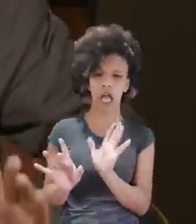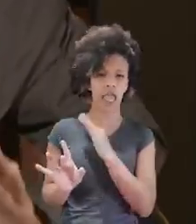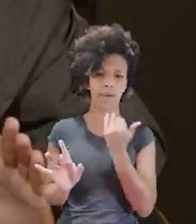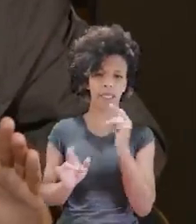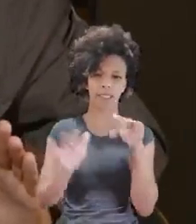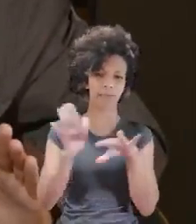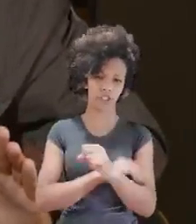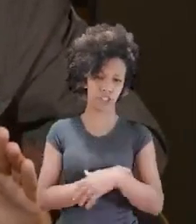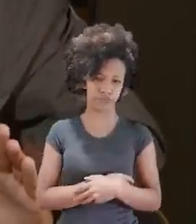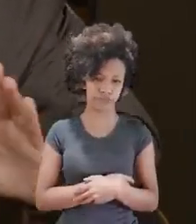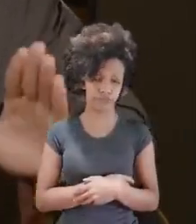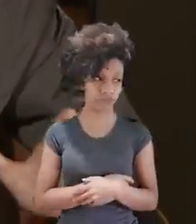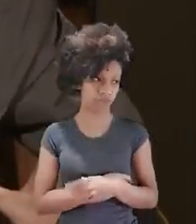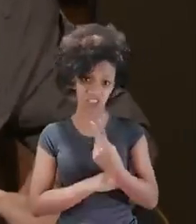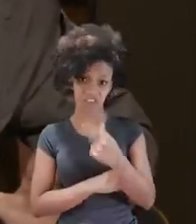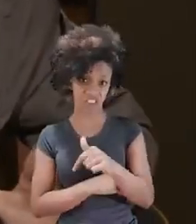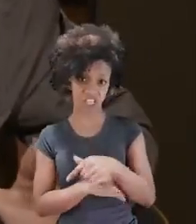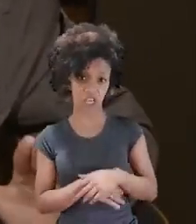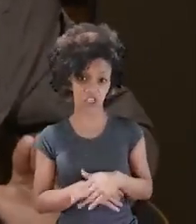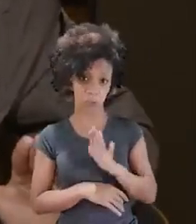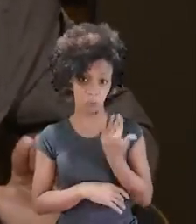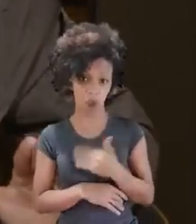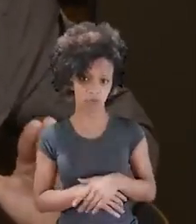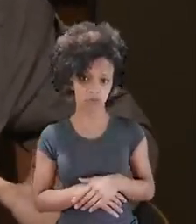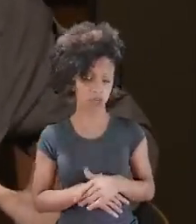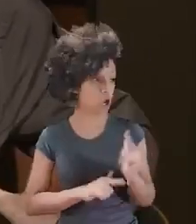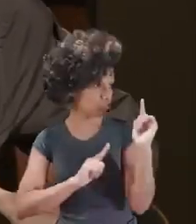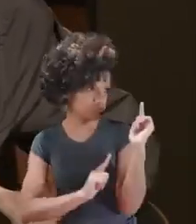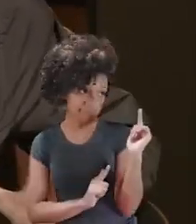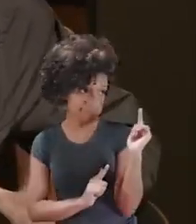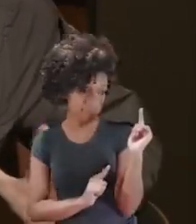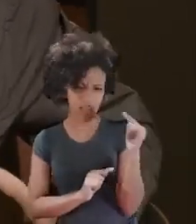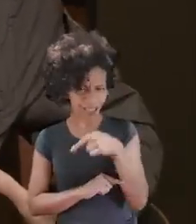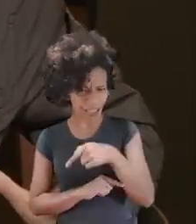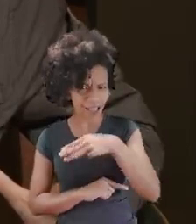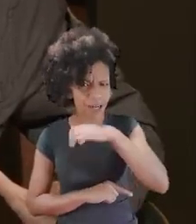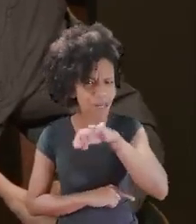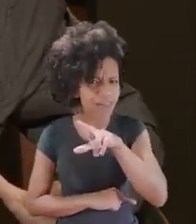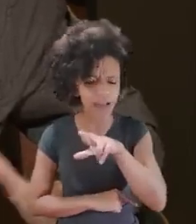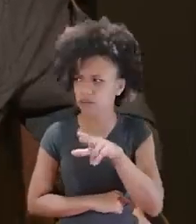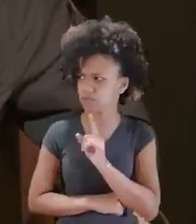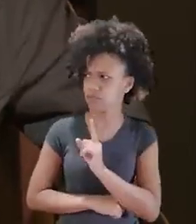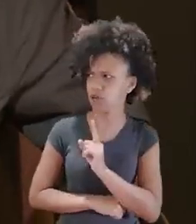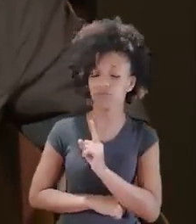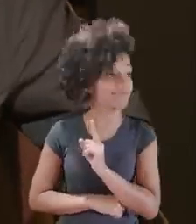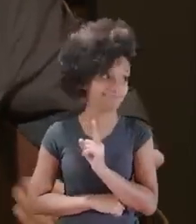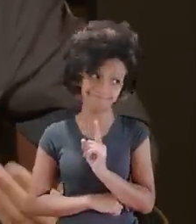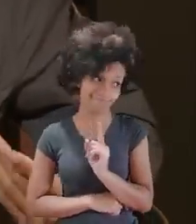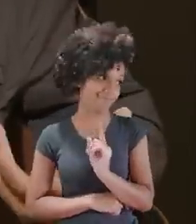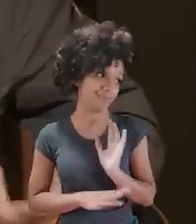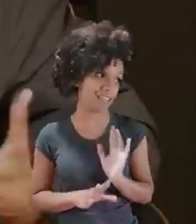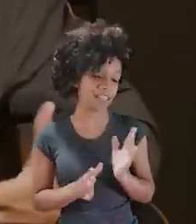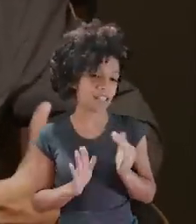em matar os outros Campo laboratório 27 o usam fuzis eles são militares não são